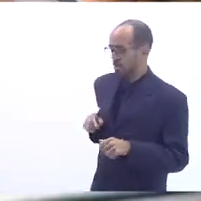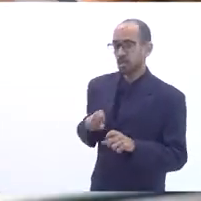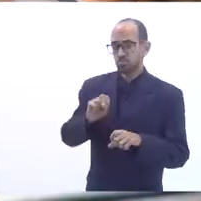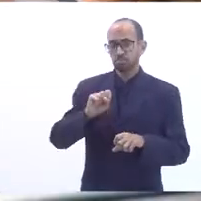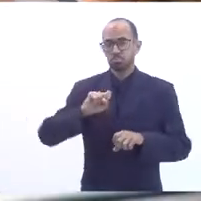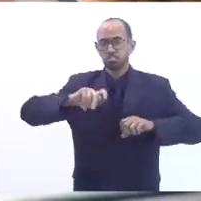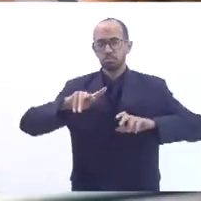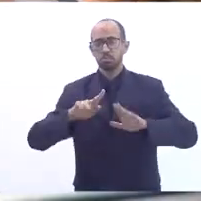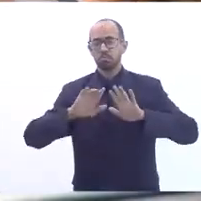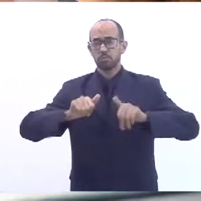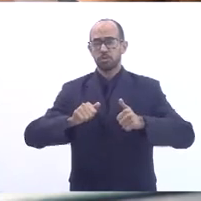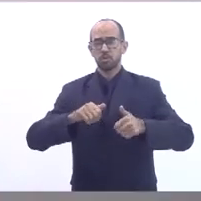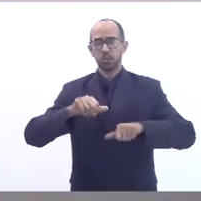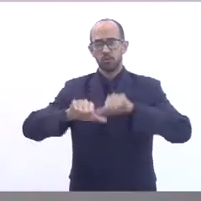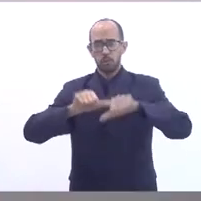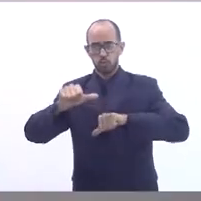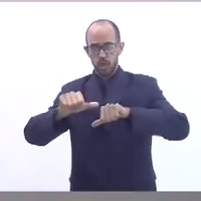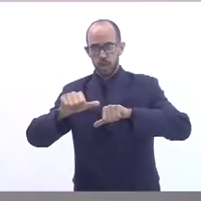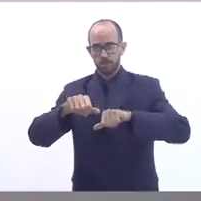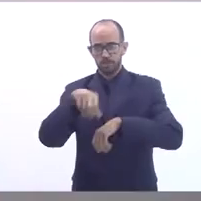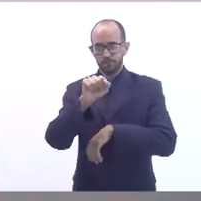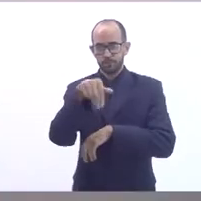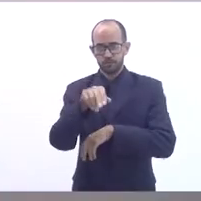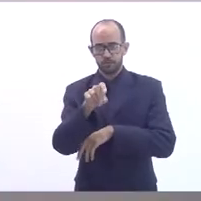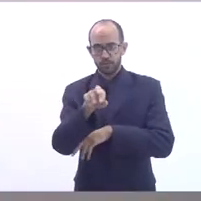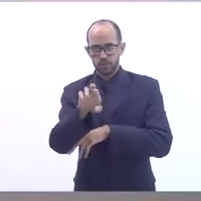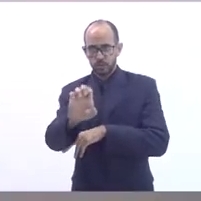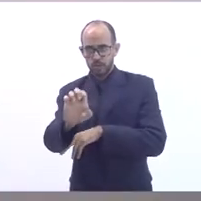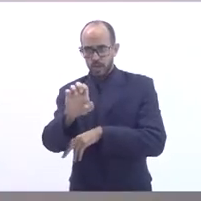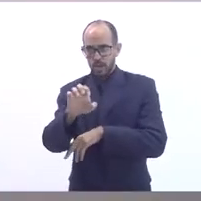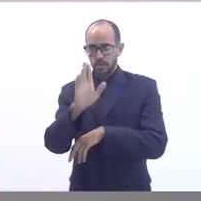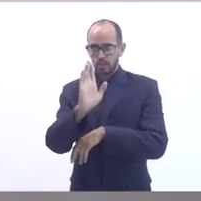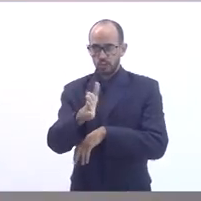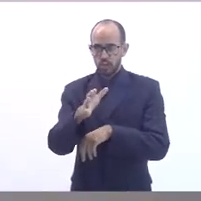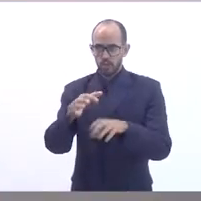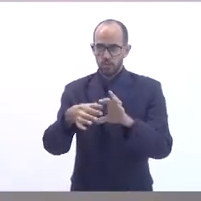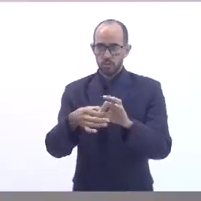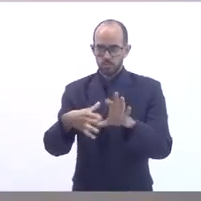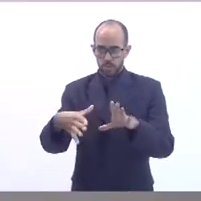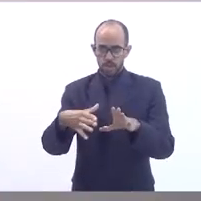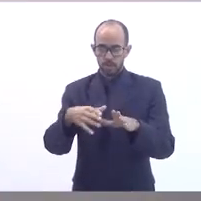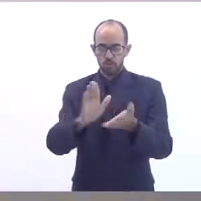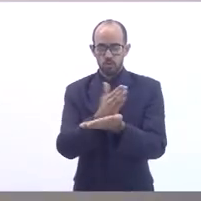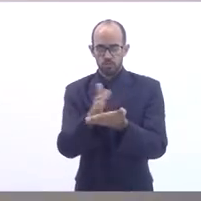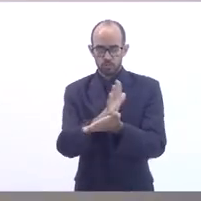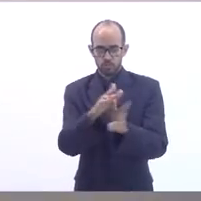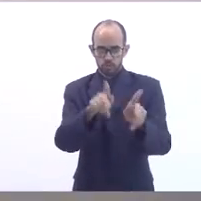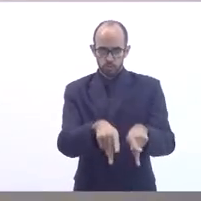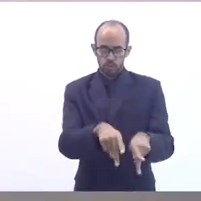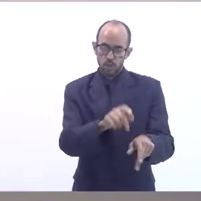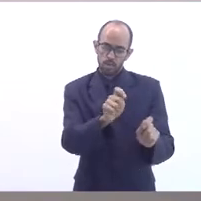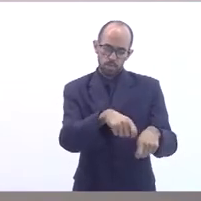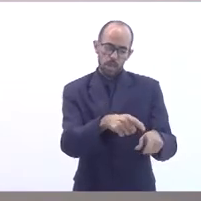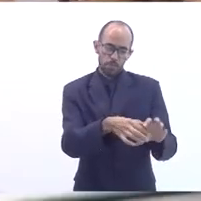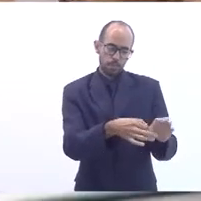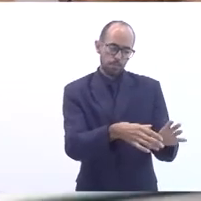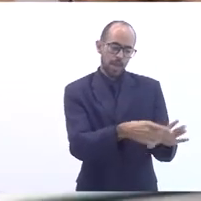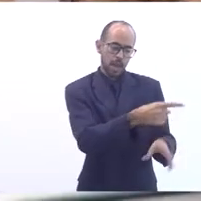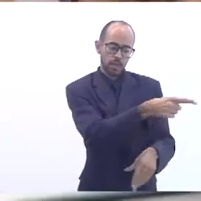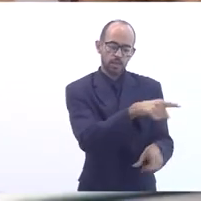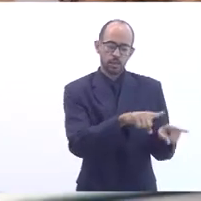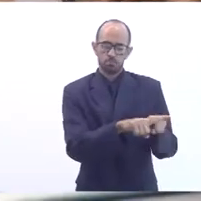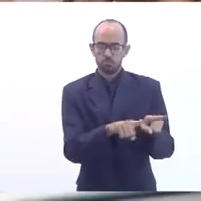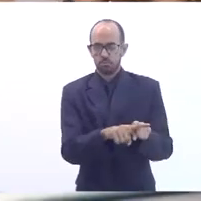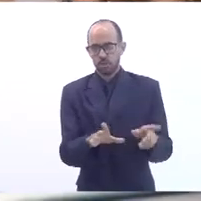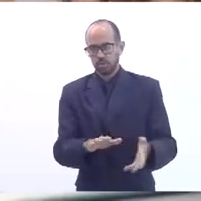bom então vamos inverter o André André já soltou há tanta gente a gente pode soltar ele problema disso é porque eu